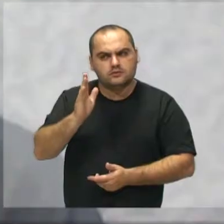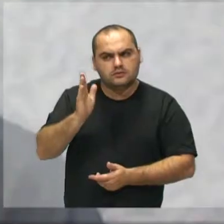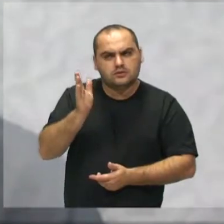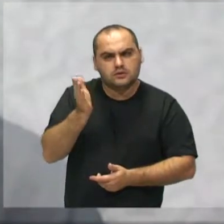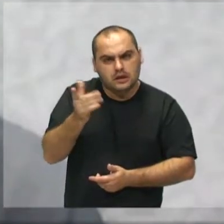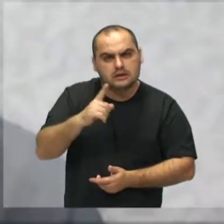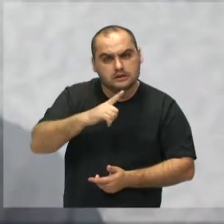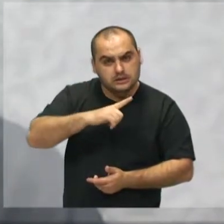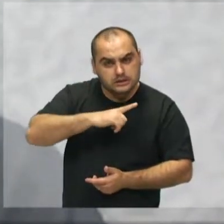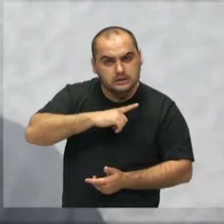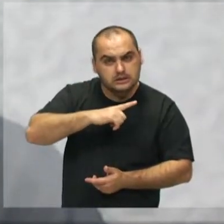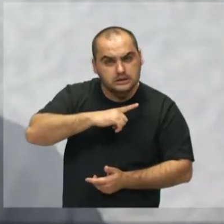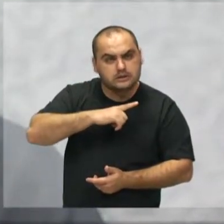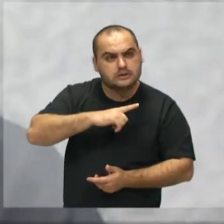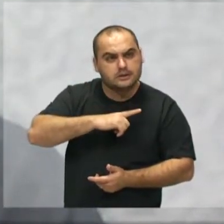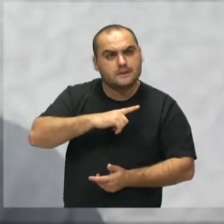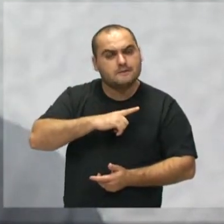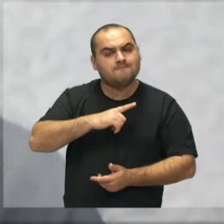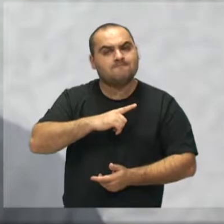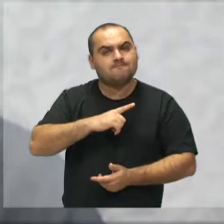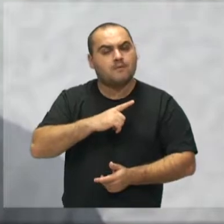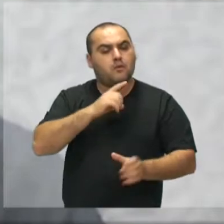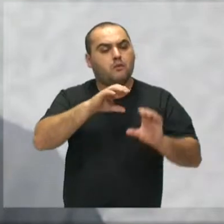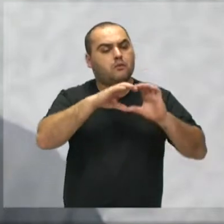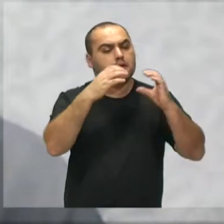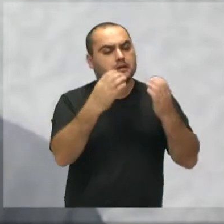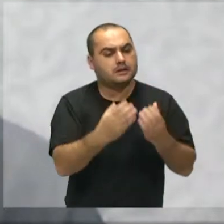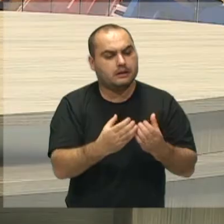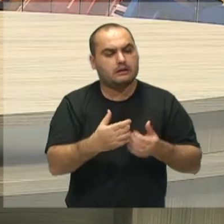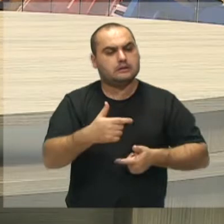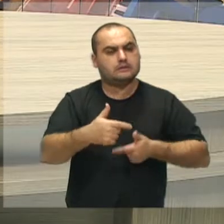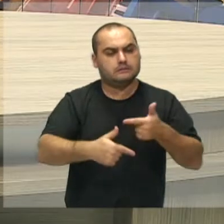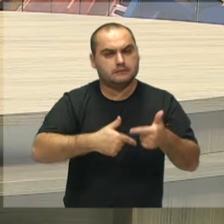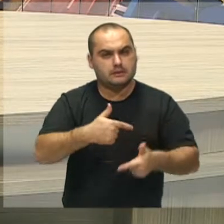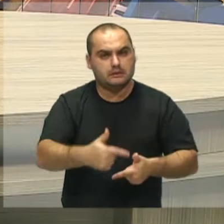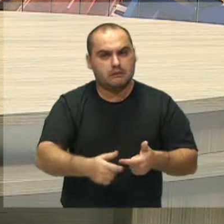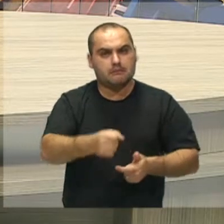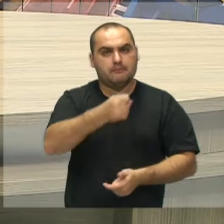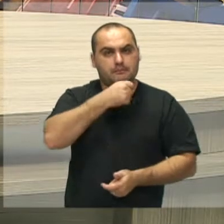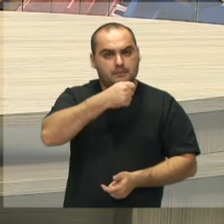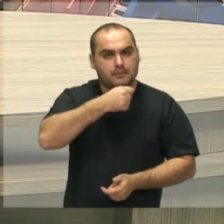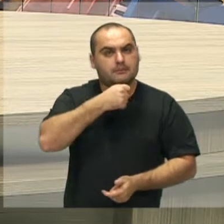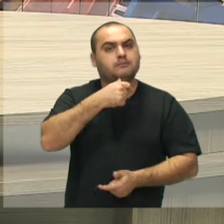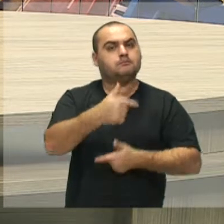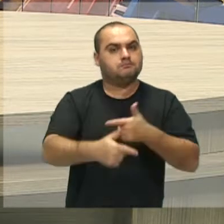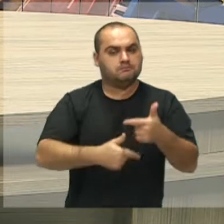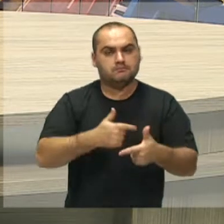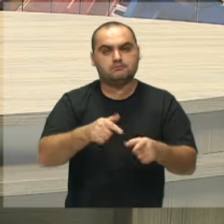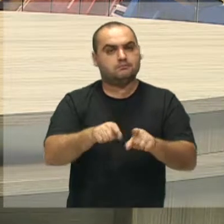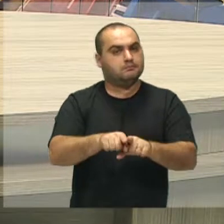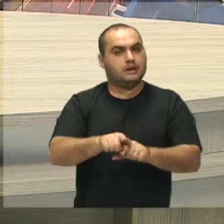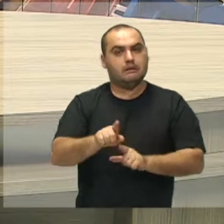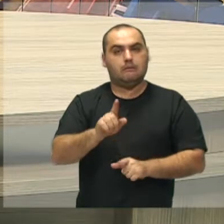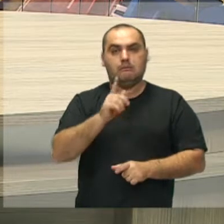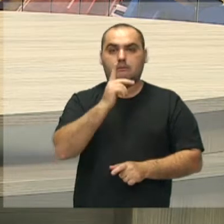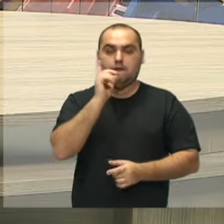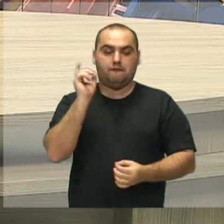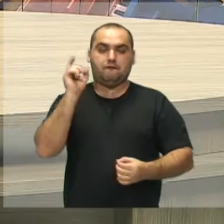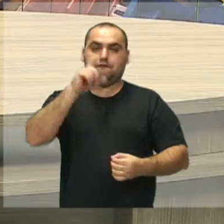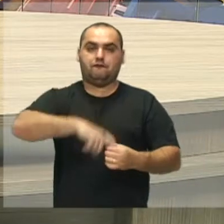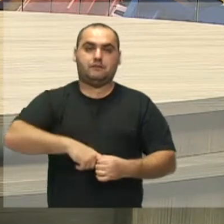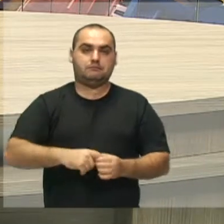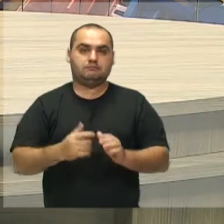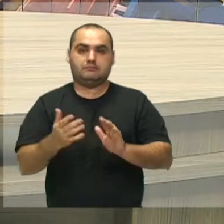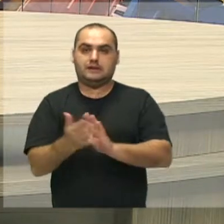um protagonismo junto à comunidade, junto à imprensa também, eles acabaram não conseguindo voltar de